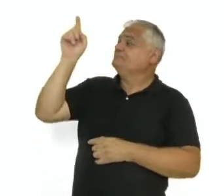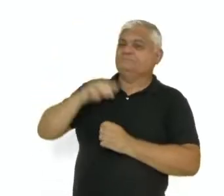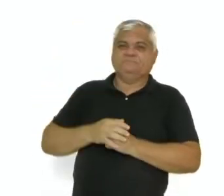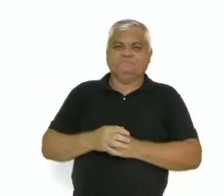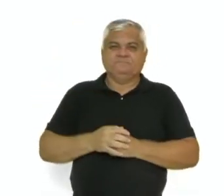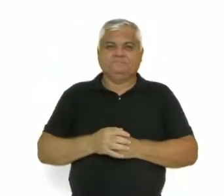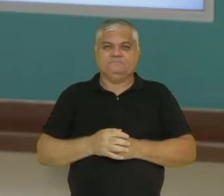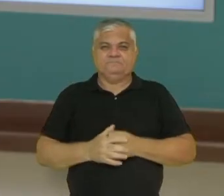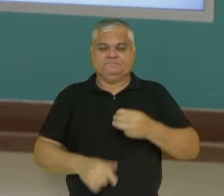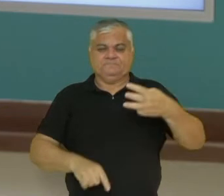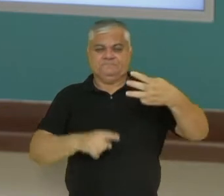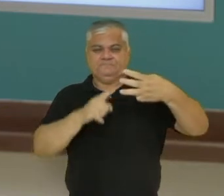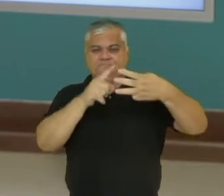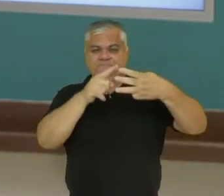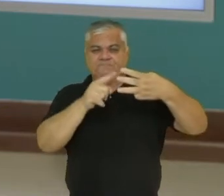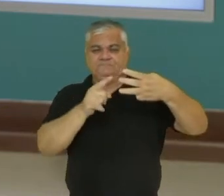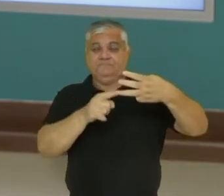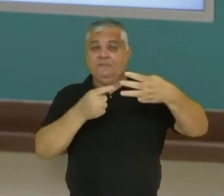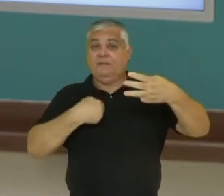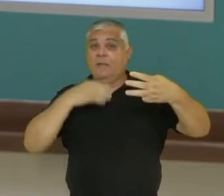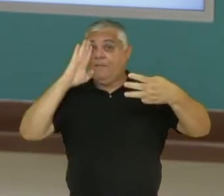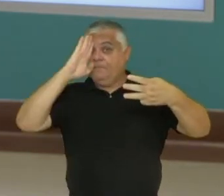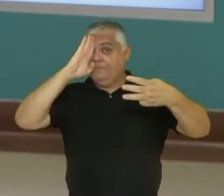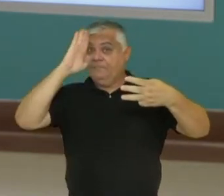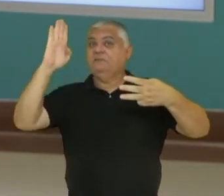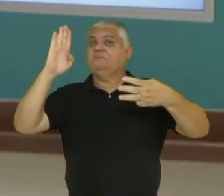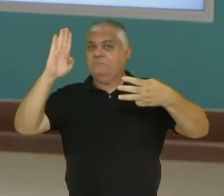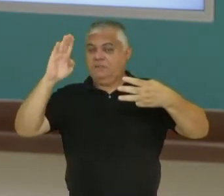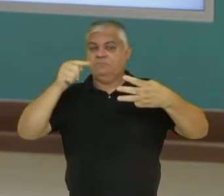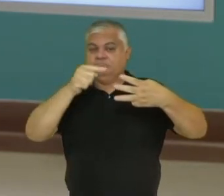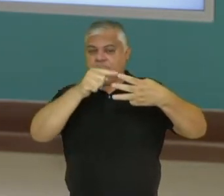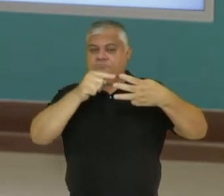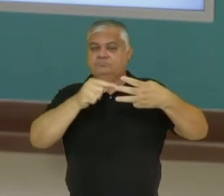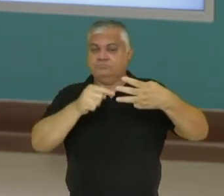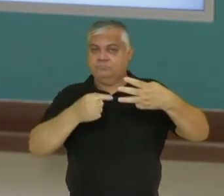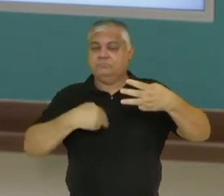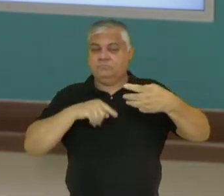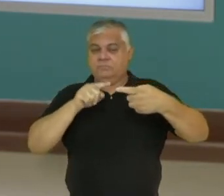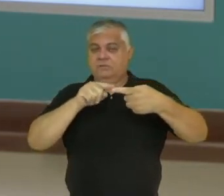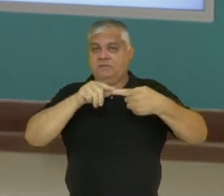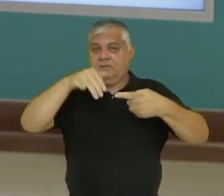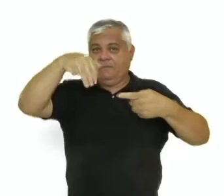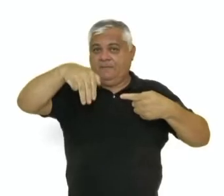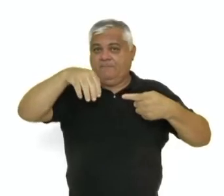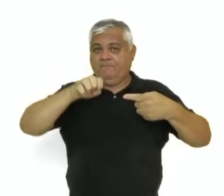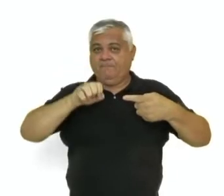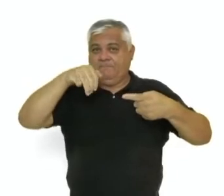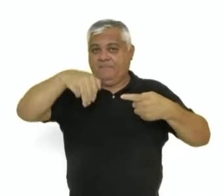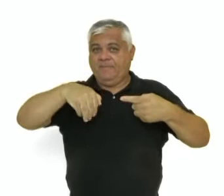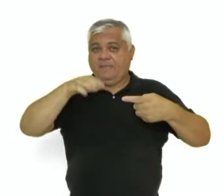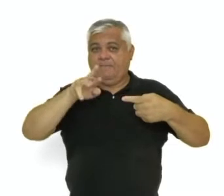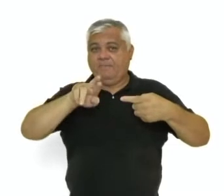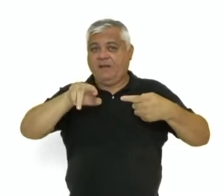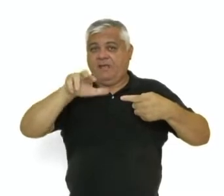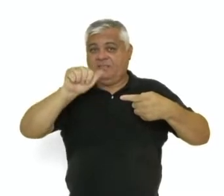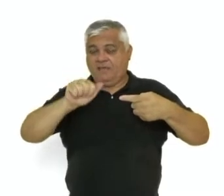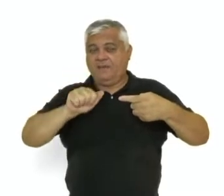3 estruturas principais de uma célula, que é a membrana plasmática, ela está